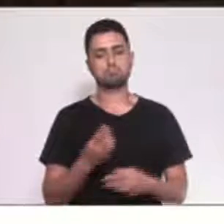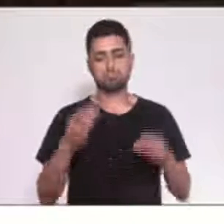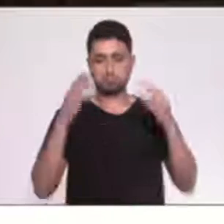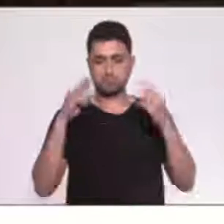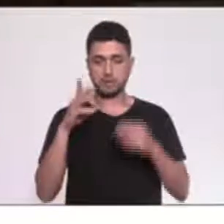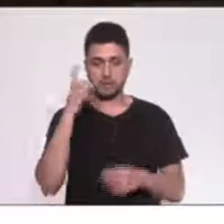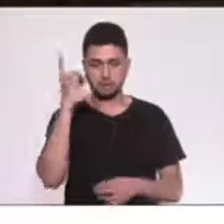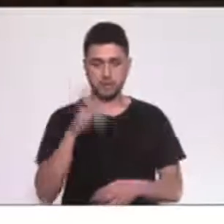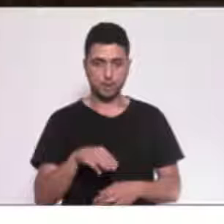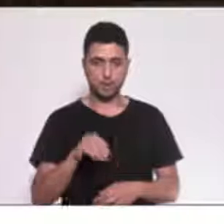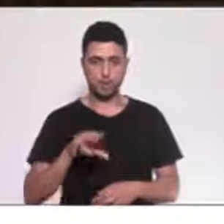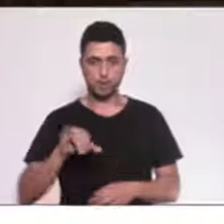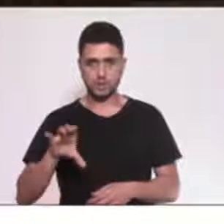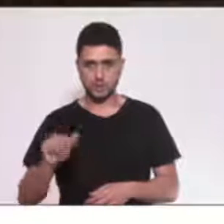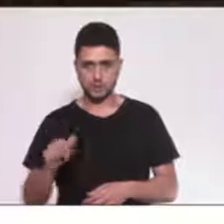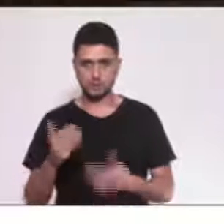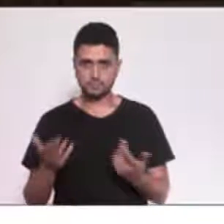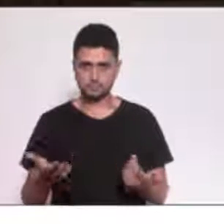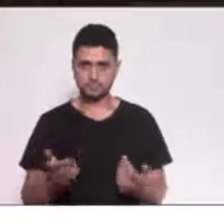Francisco, e no PPA anterior,